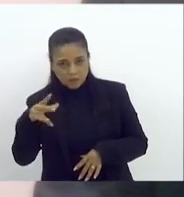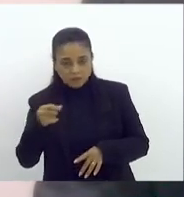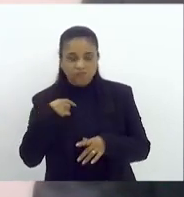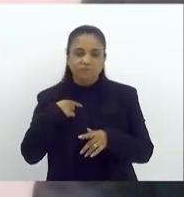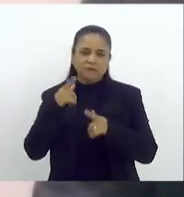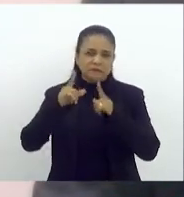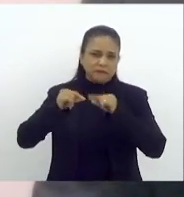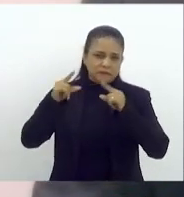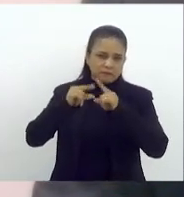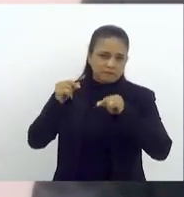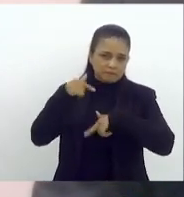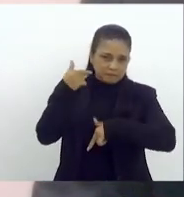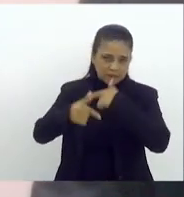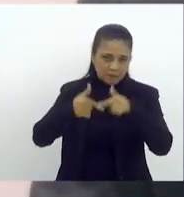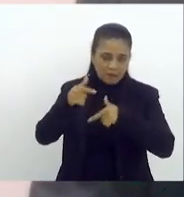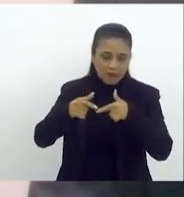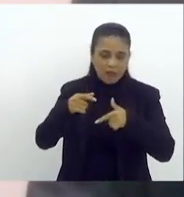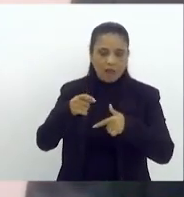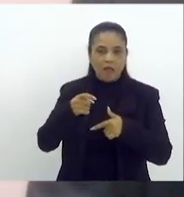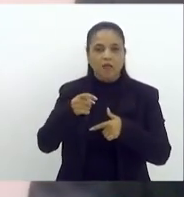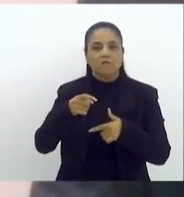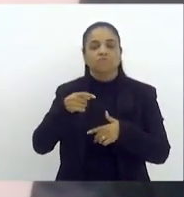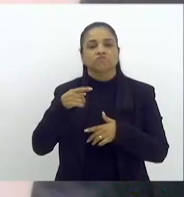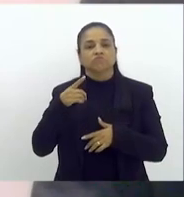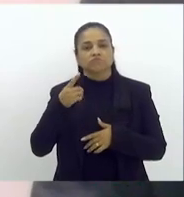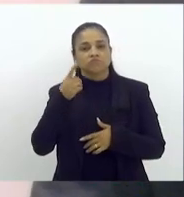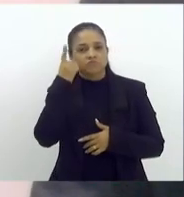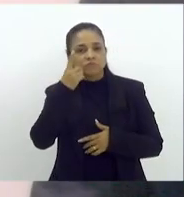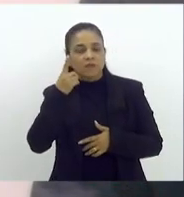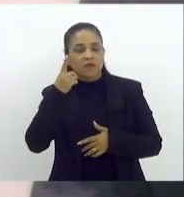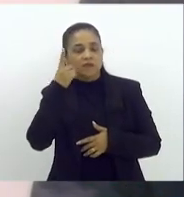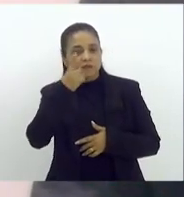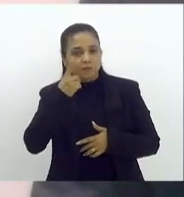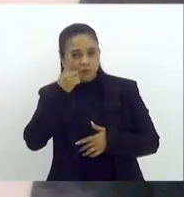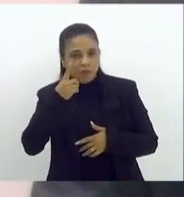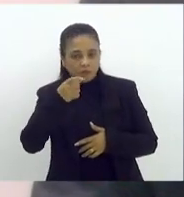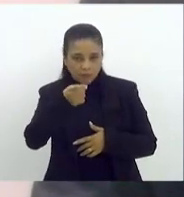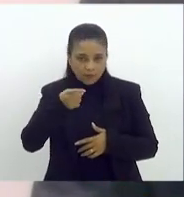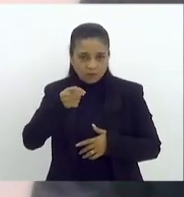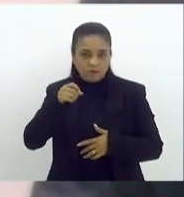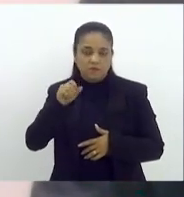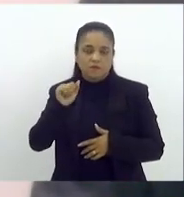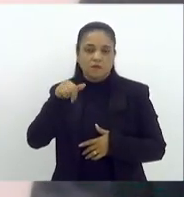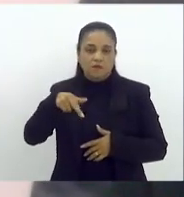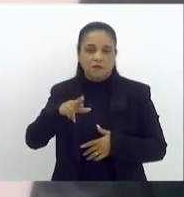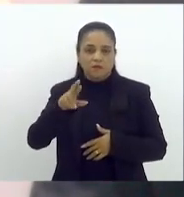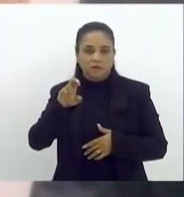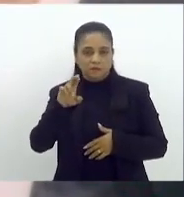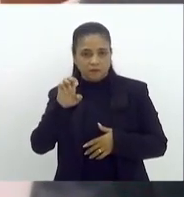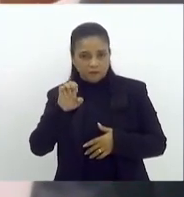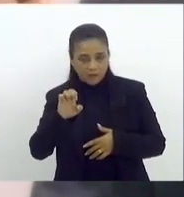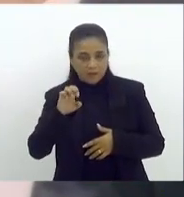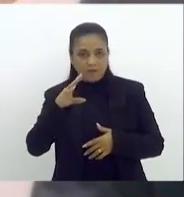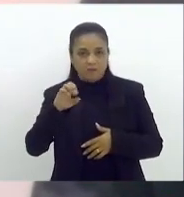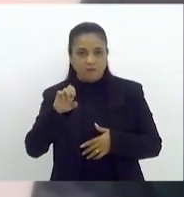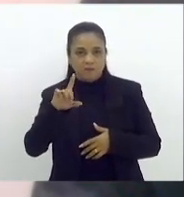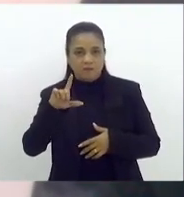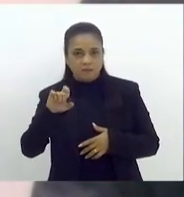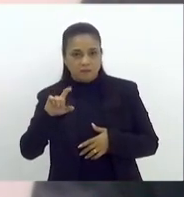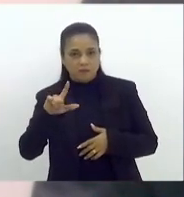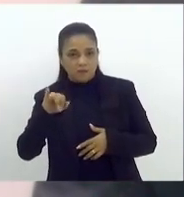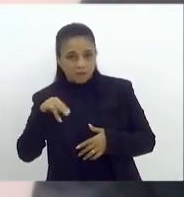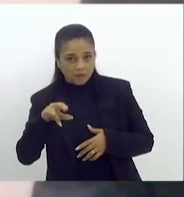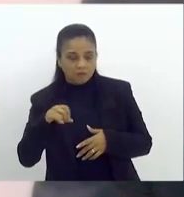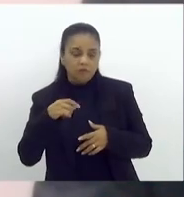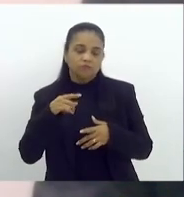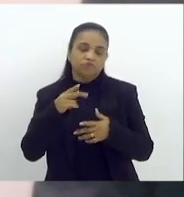ex deputado André Ceciliano sobre um espaço também para o Hip Hop a partir da secretaria de patrimônio da União mas isso aí vai ser